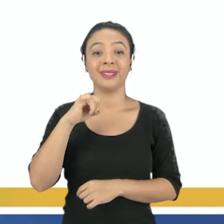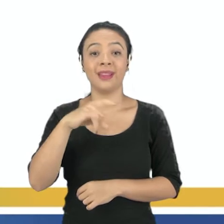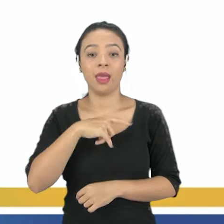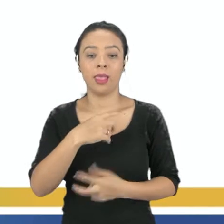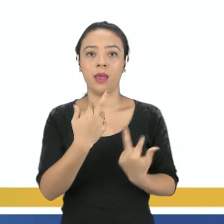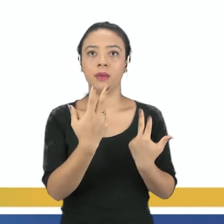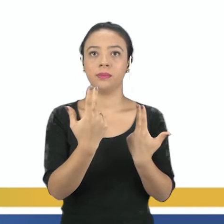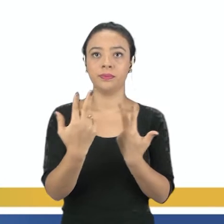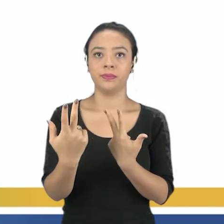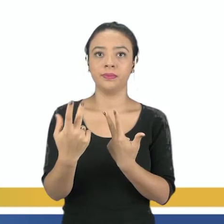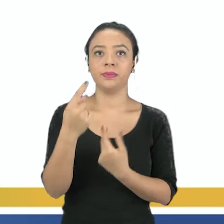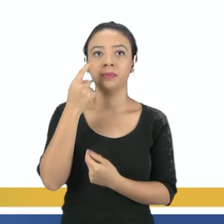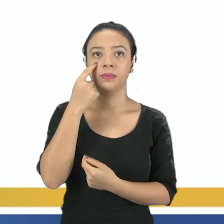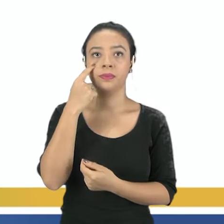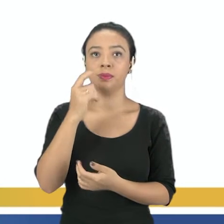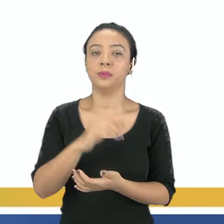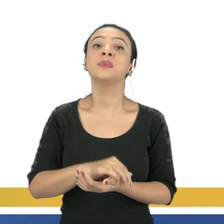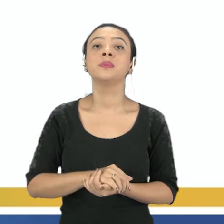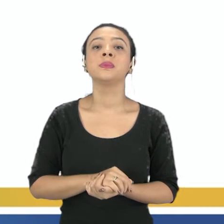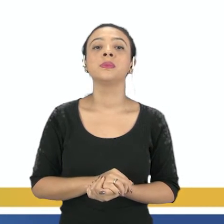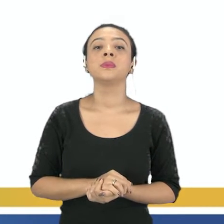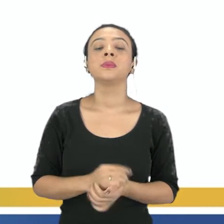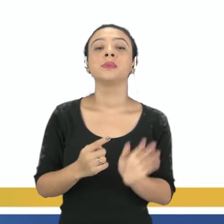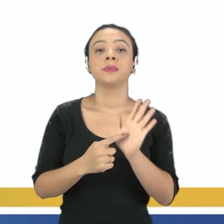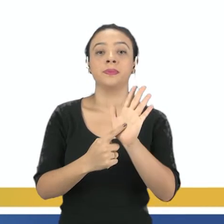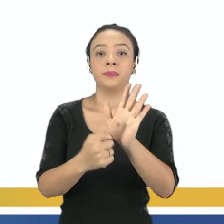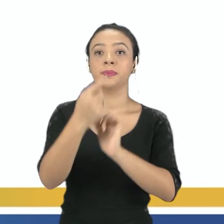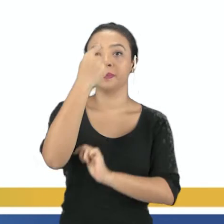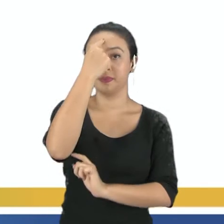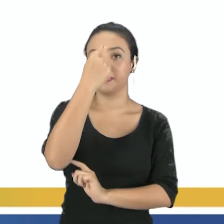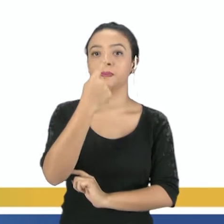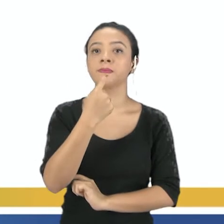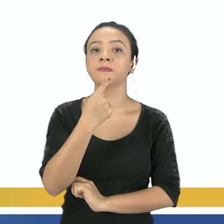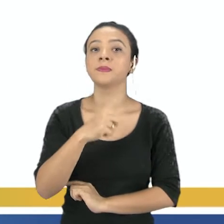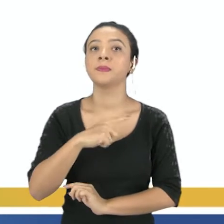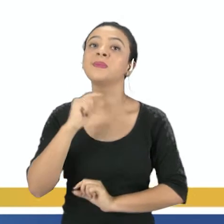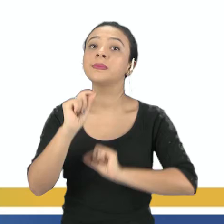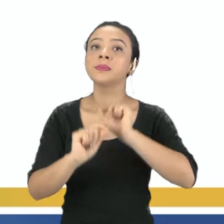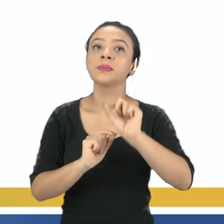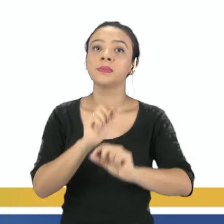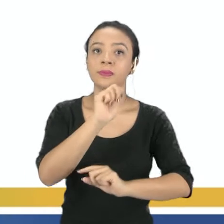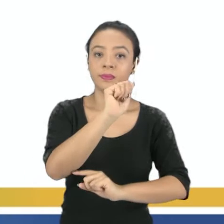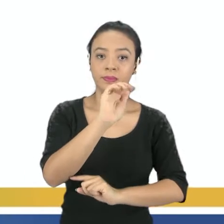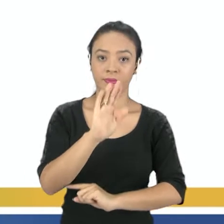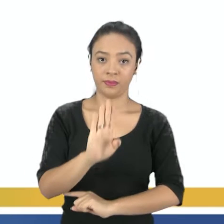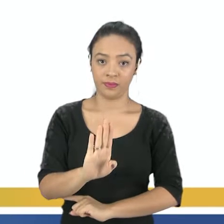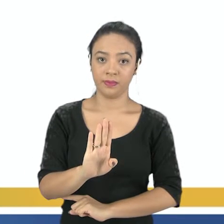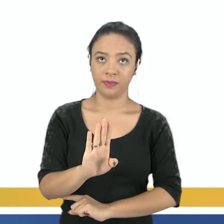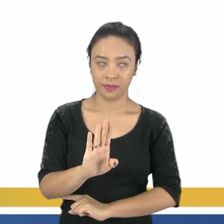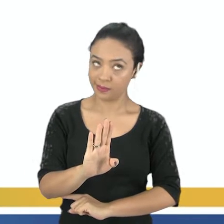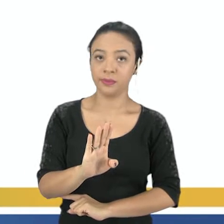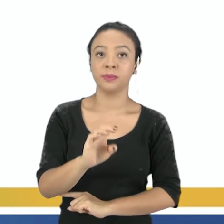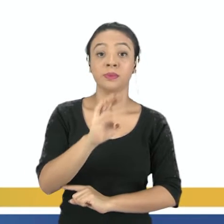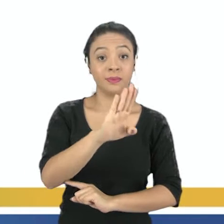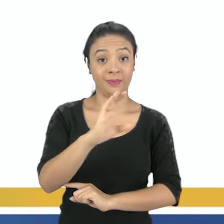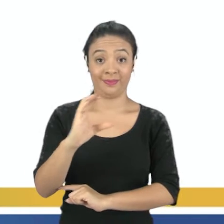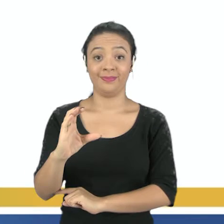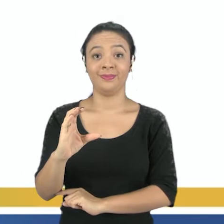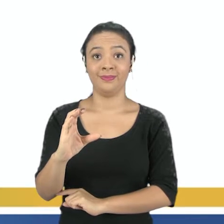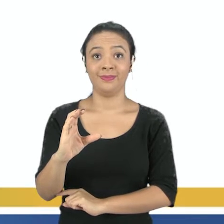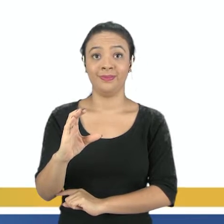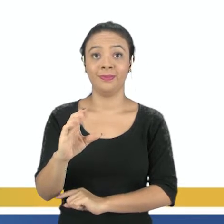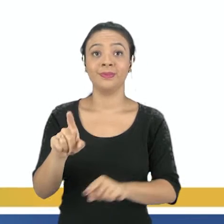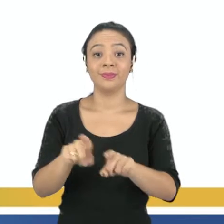Observe os segmentos consecutivos que aparecem aí na imagem né Nós temos segmentos de reta a b b c